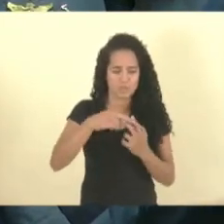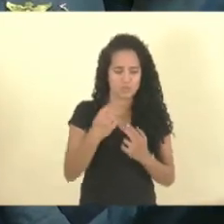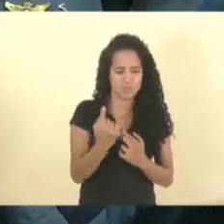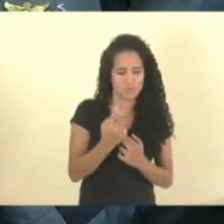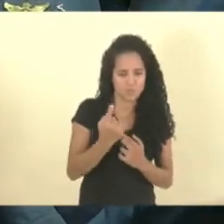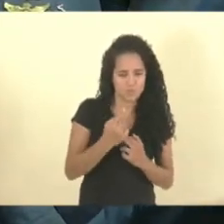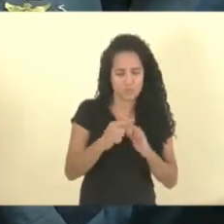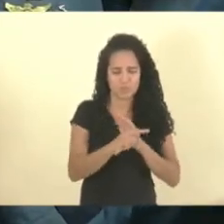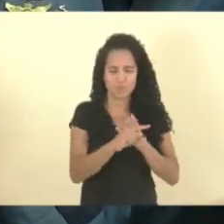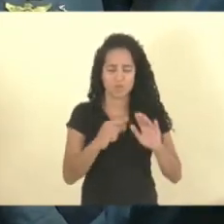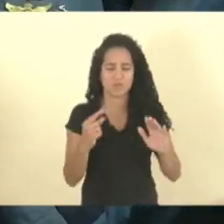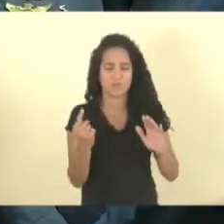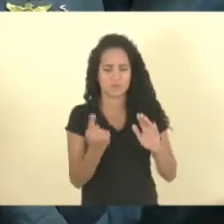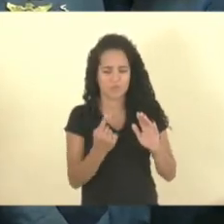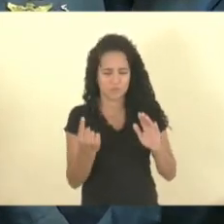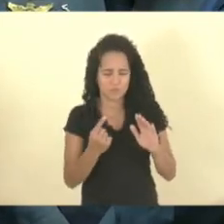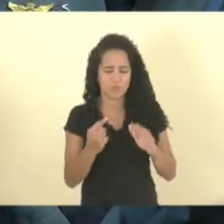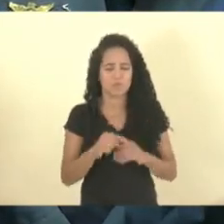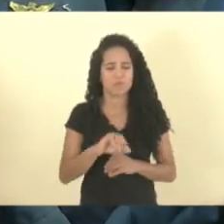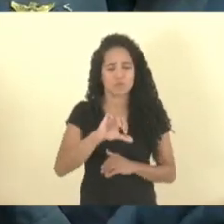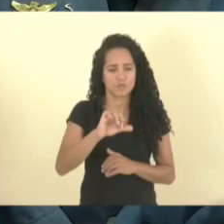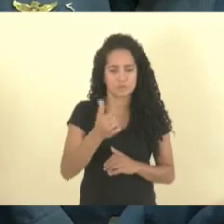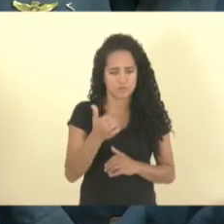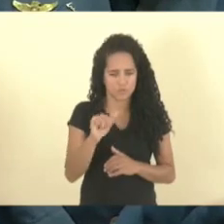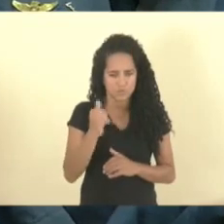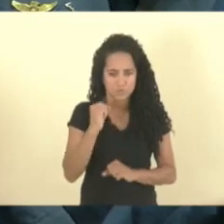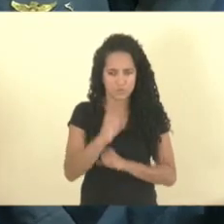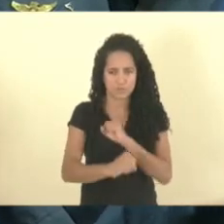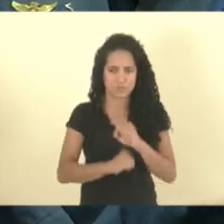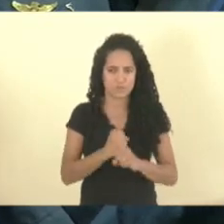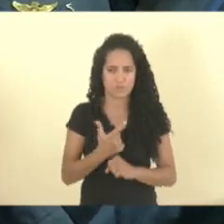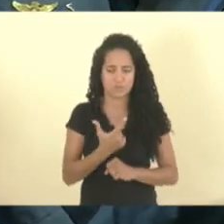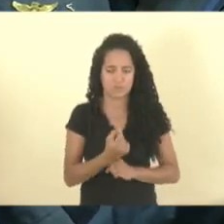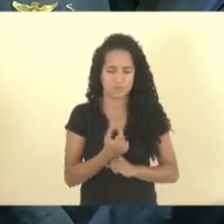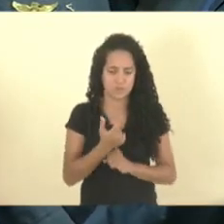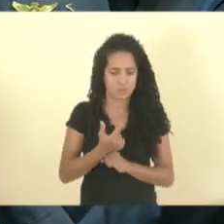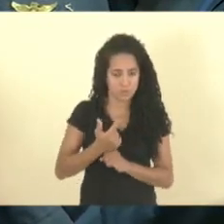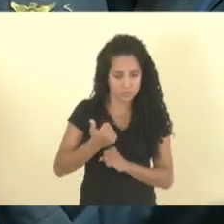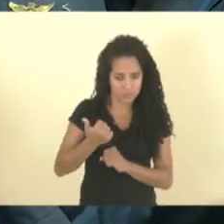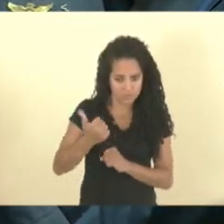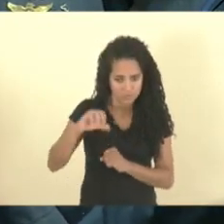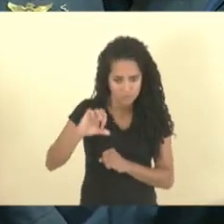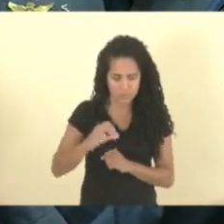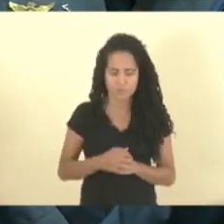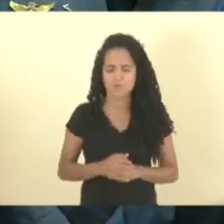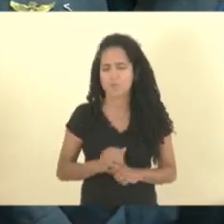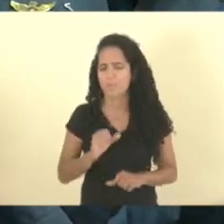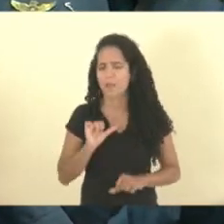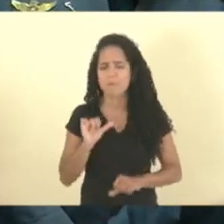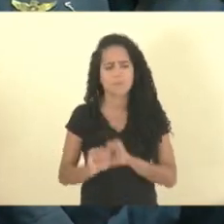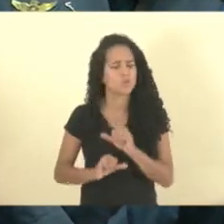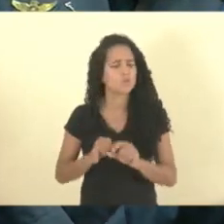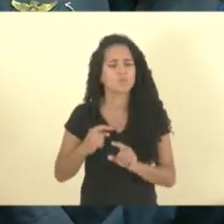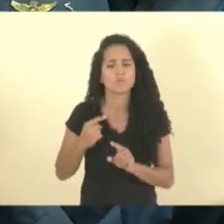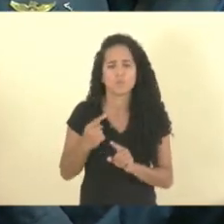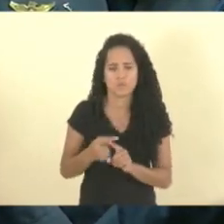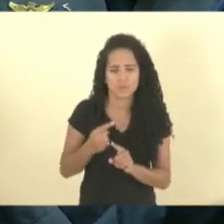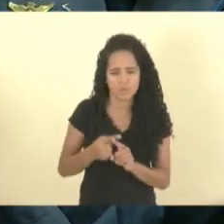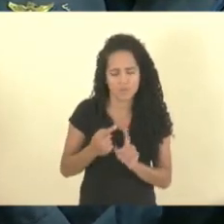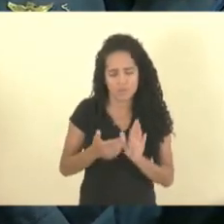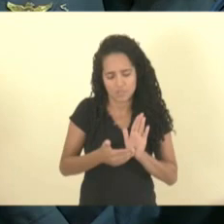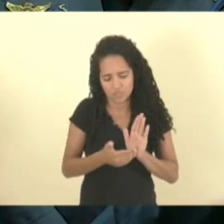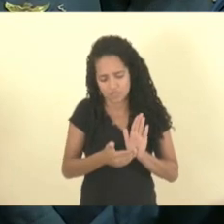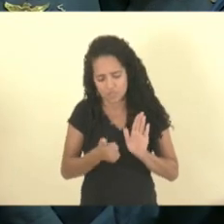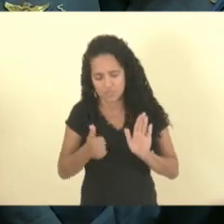10 da Lei Complementar 911 de 2019. Então, a modificação foi no sentido de nós tirarmos